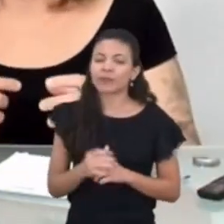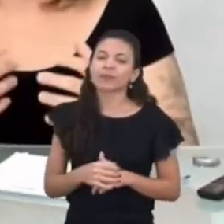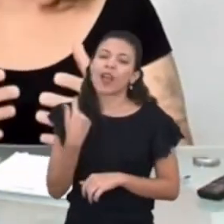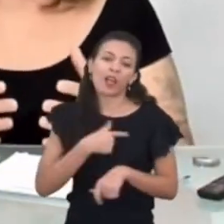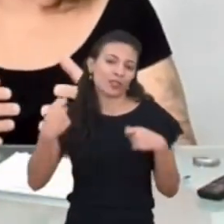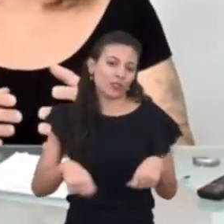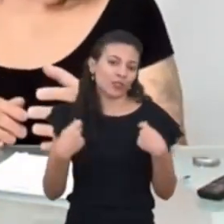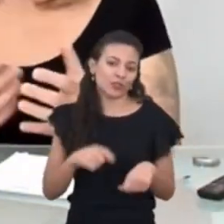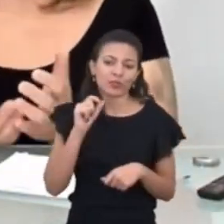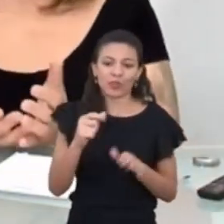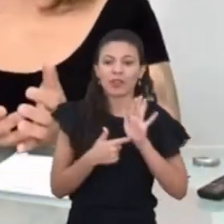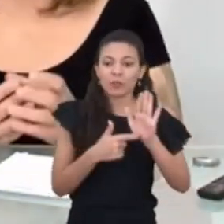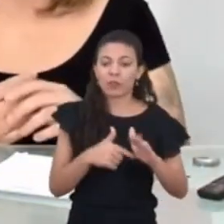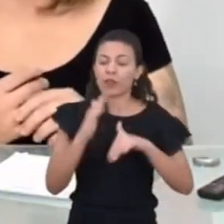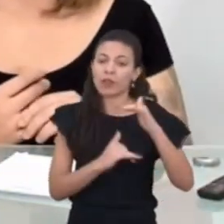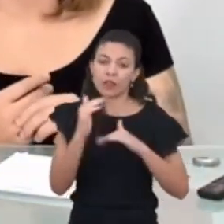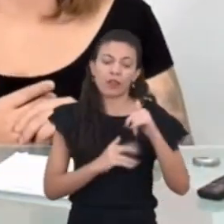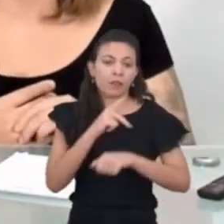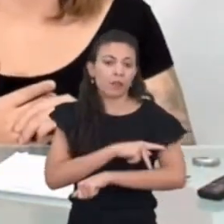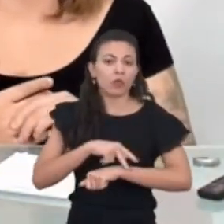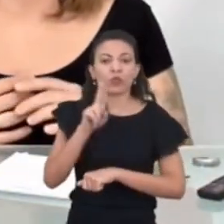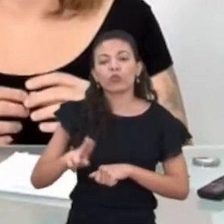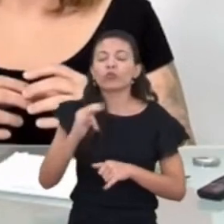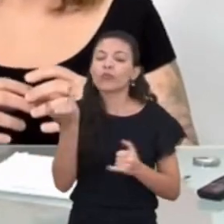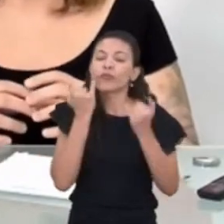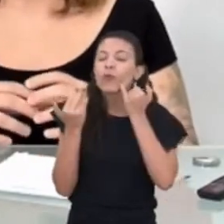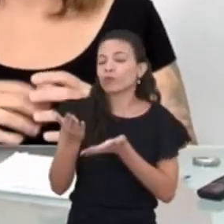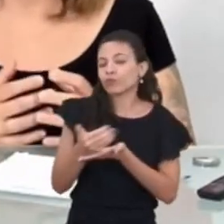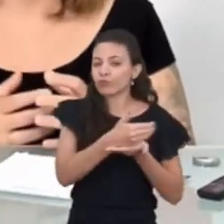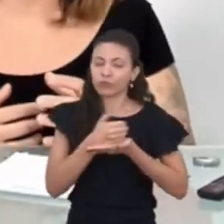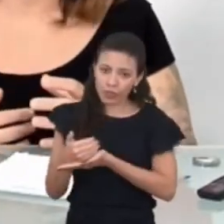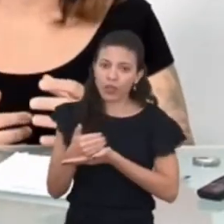conseguir potencializar a prática pedagógica por meio de uma cultura de dados mesmo, de